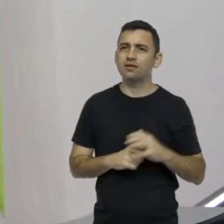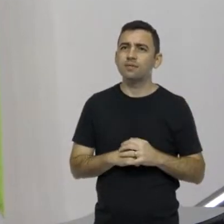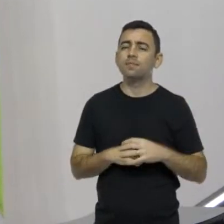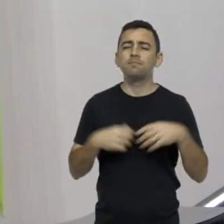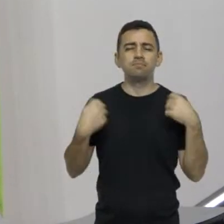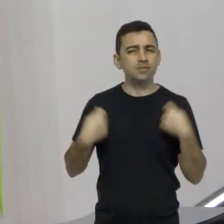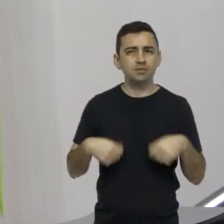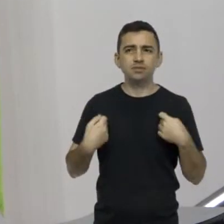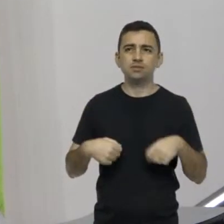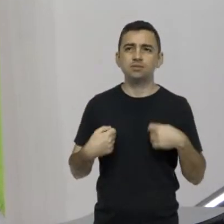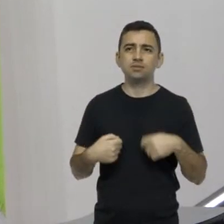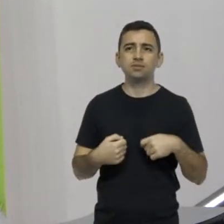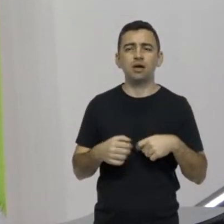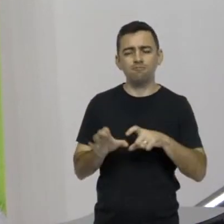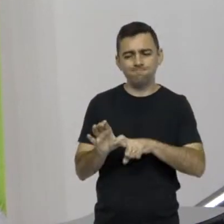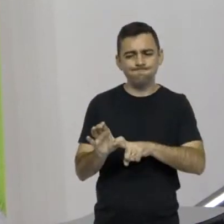precisa